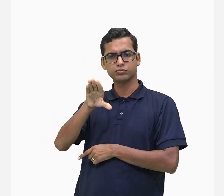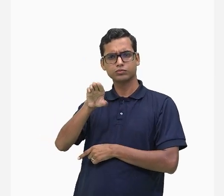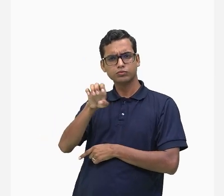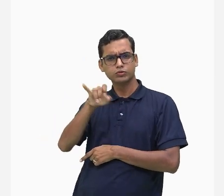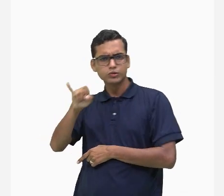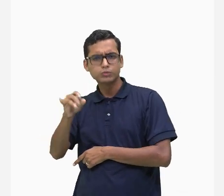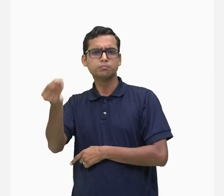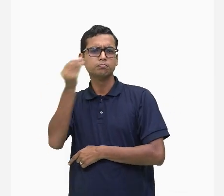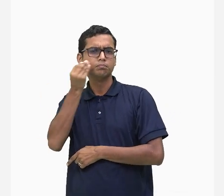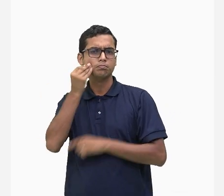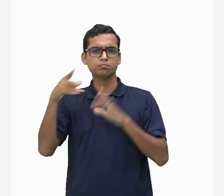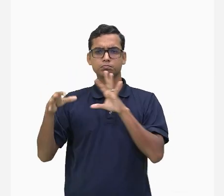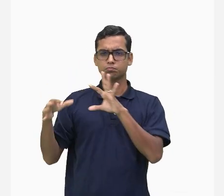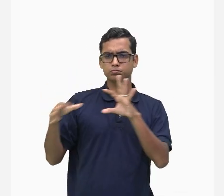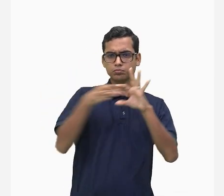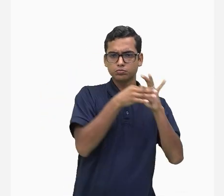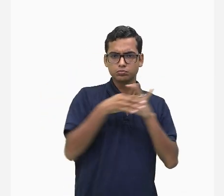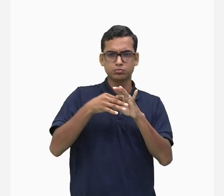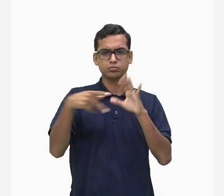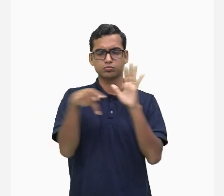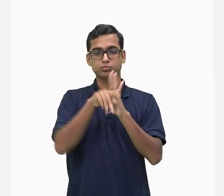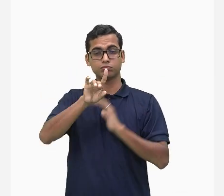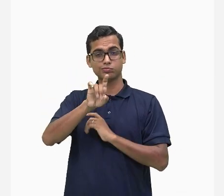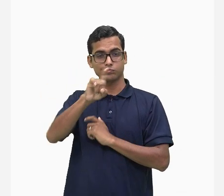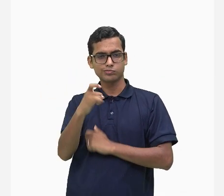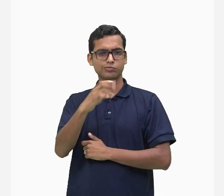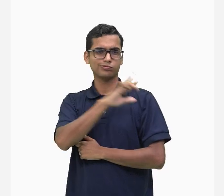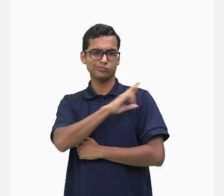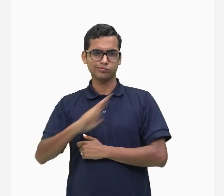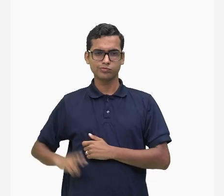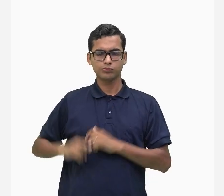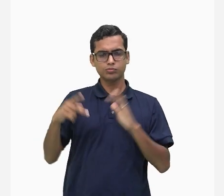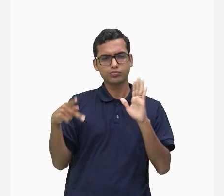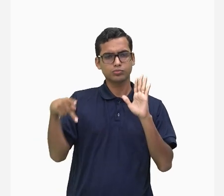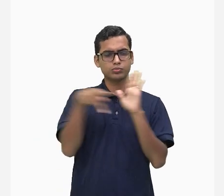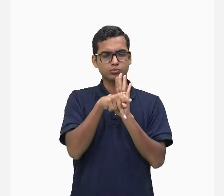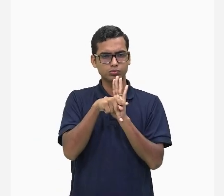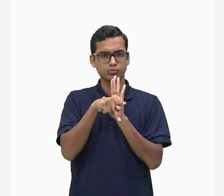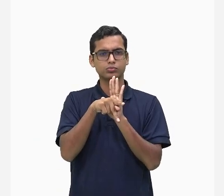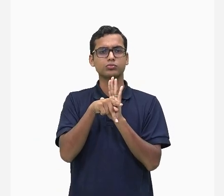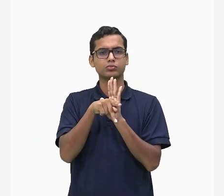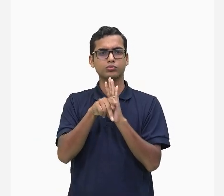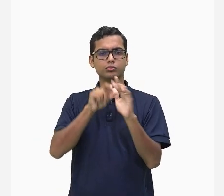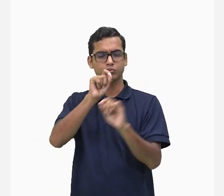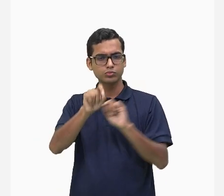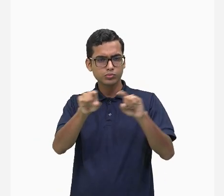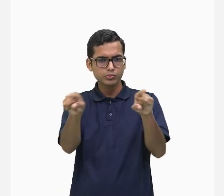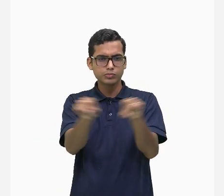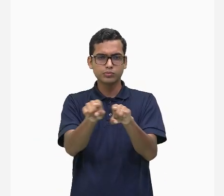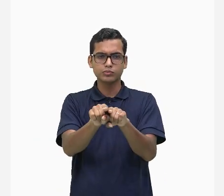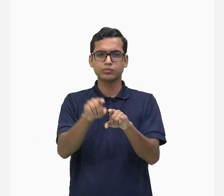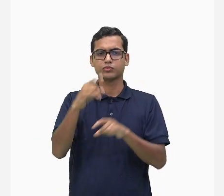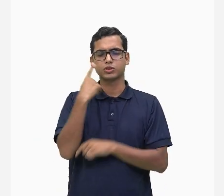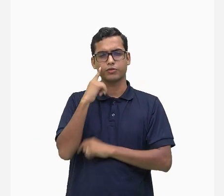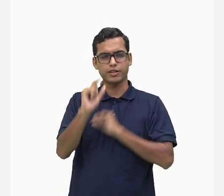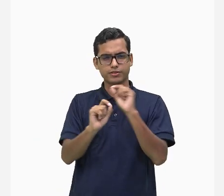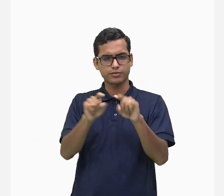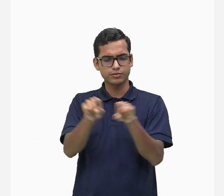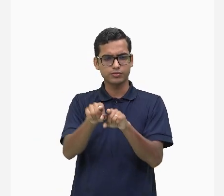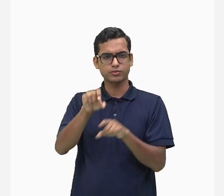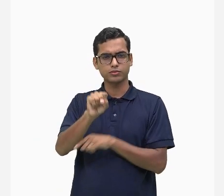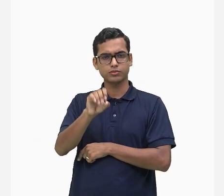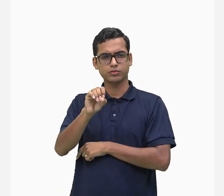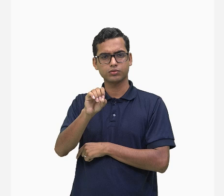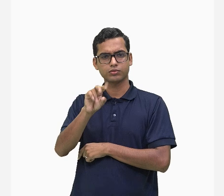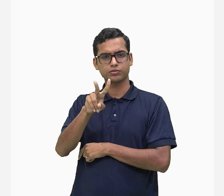detalhamento: a SEI e a tentativa de integração das ex-repúblicas soviéticas, os